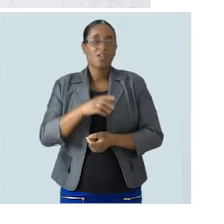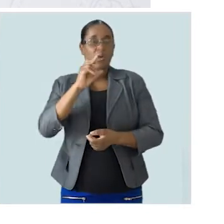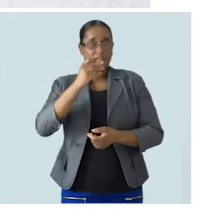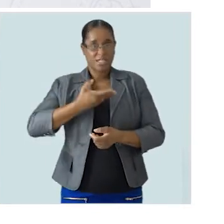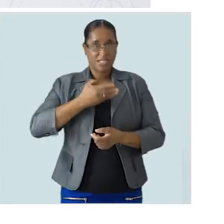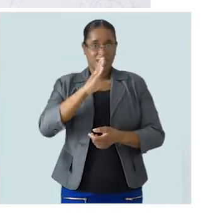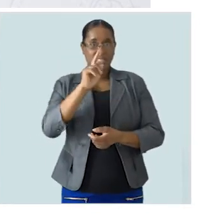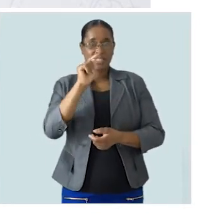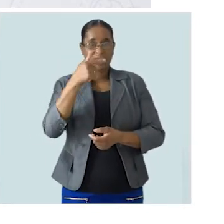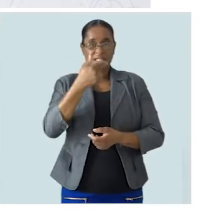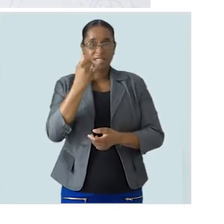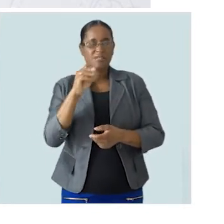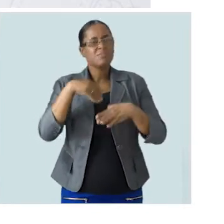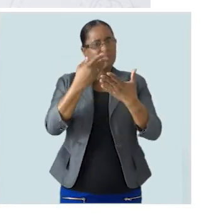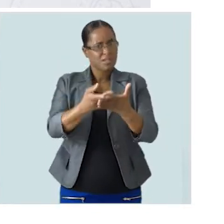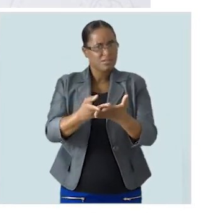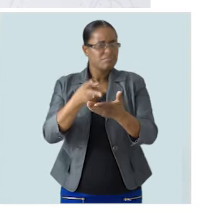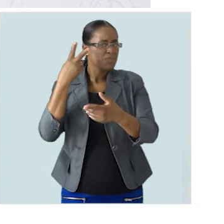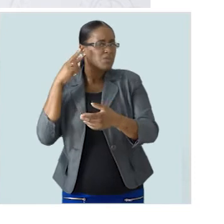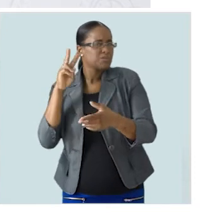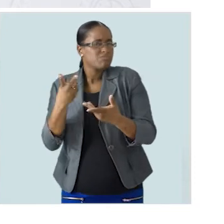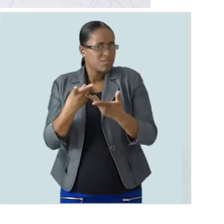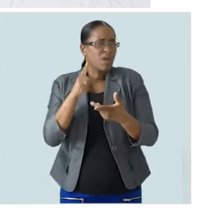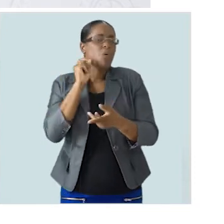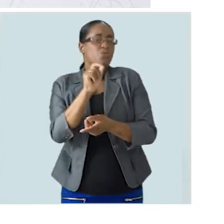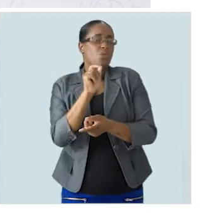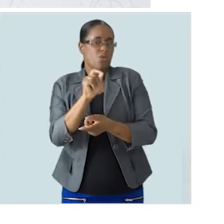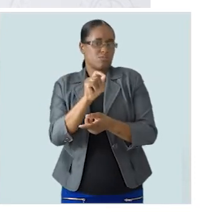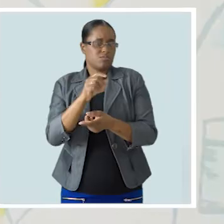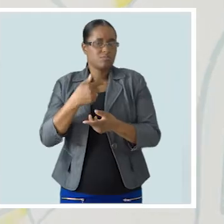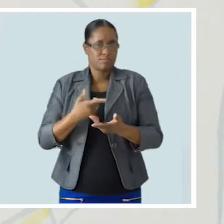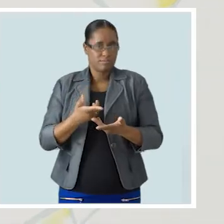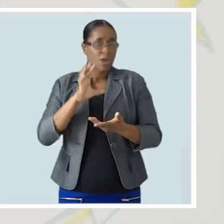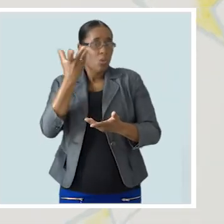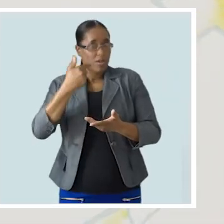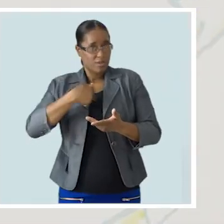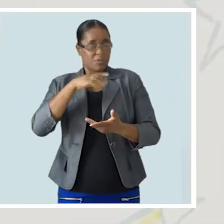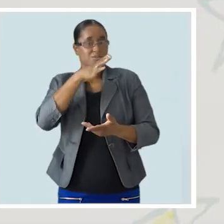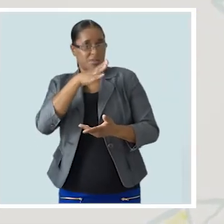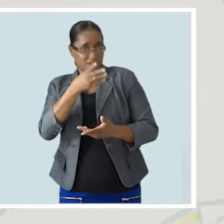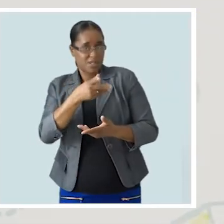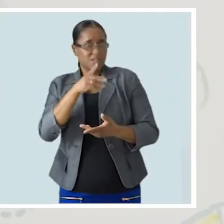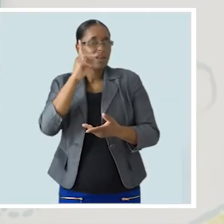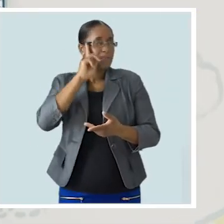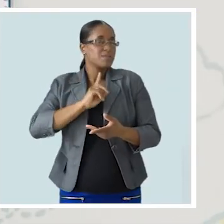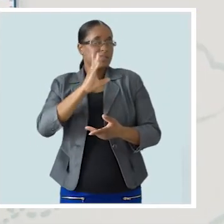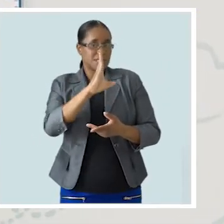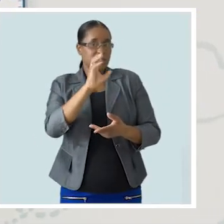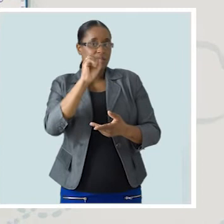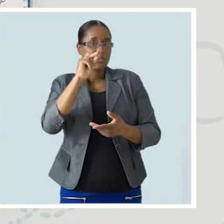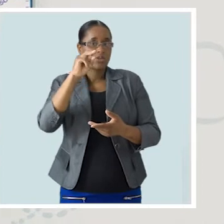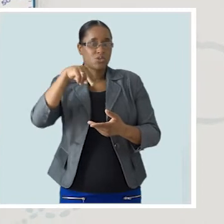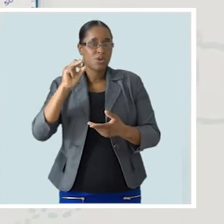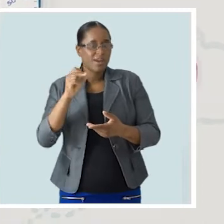atribuímos qualidades aos nomes. Quando eu digo a Joana é bonita, a Maria é